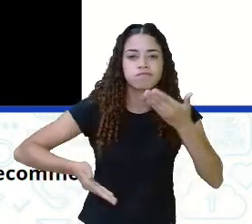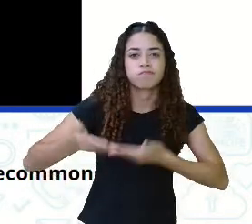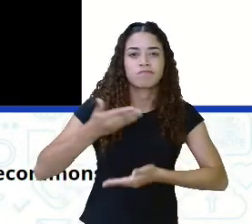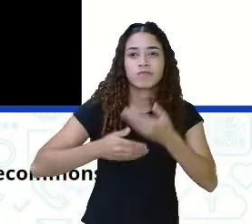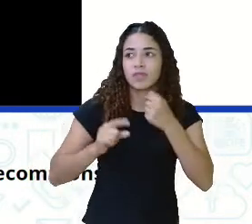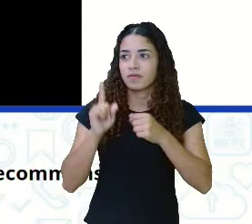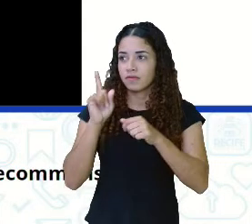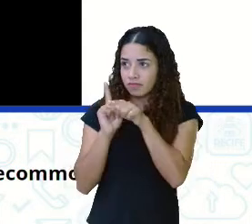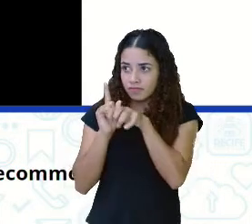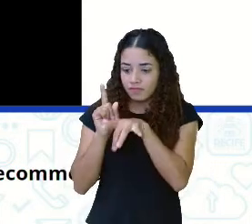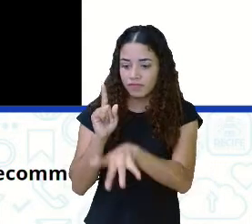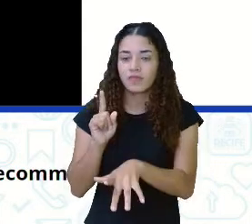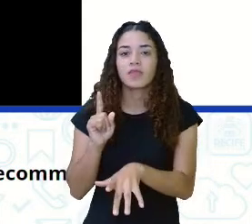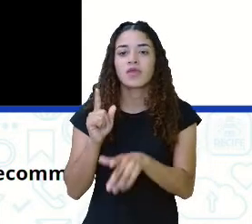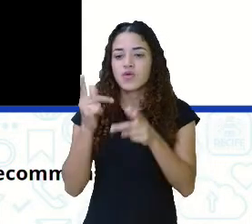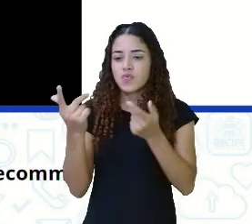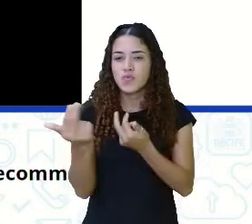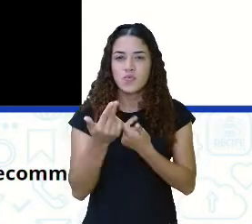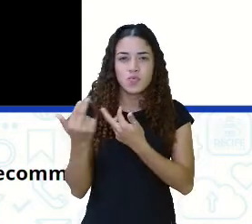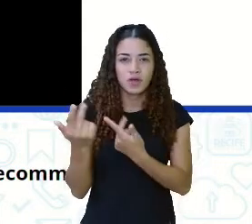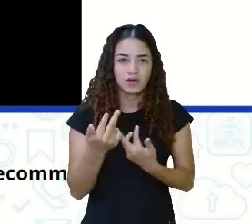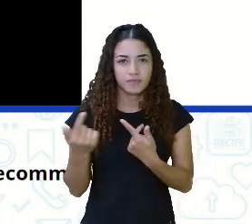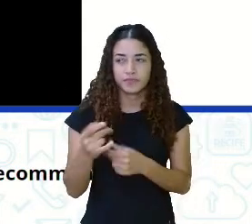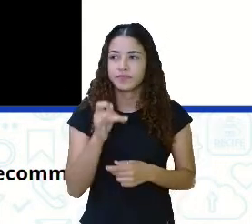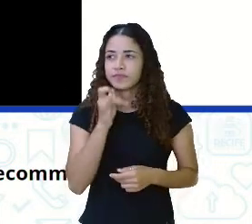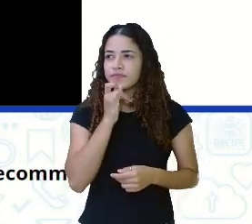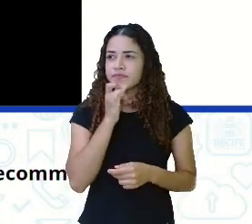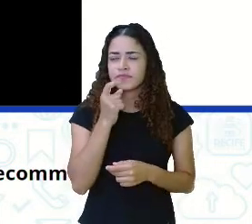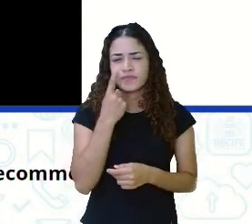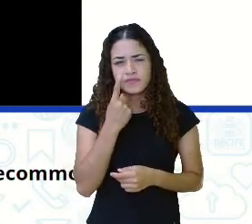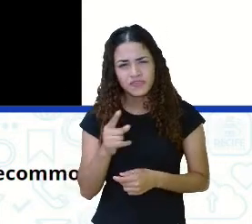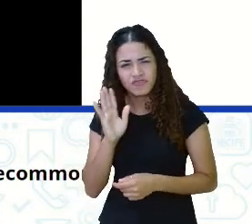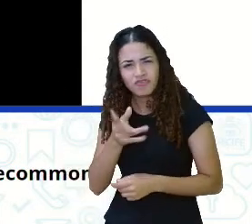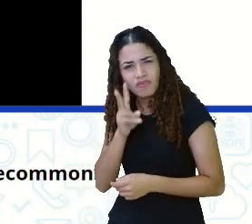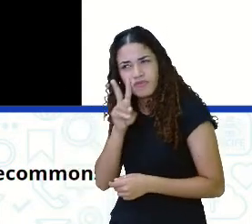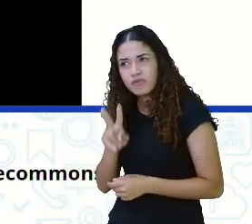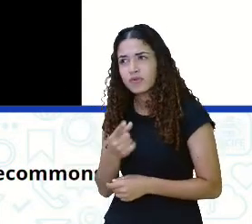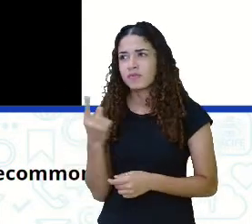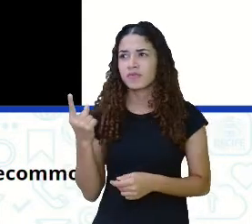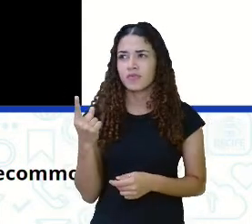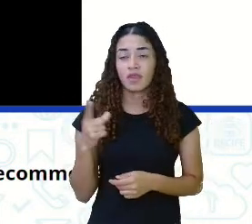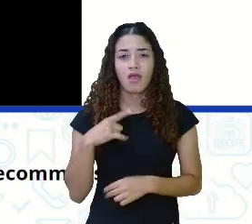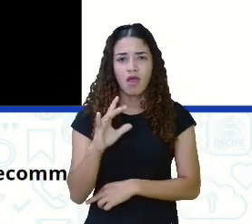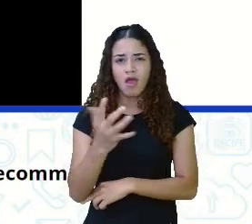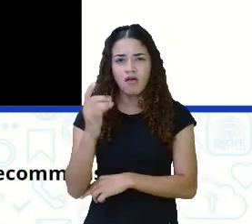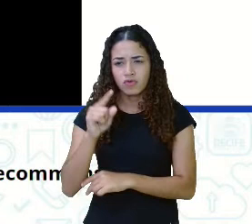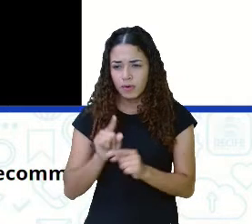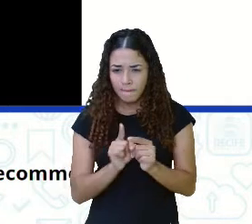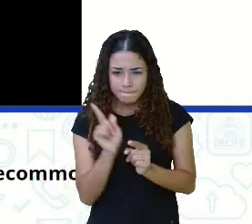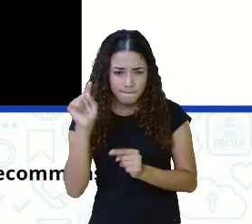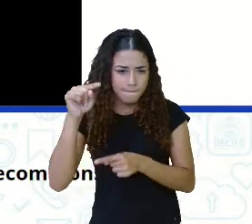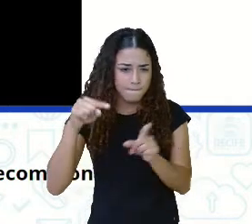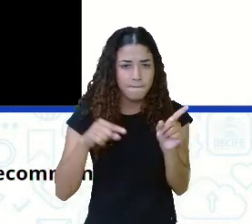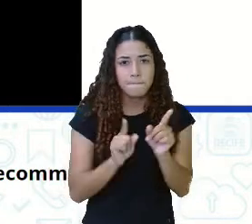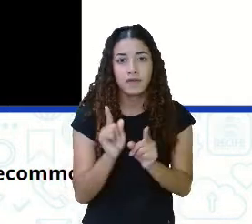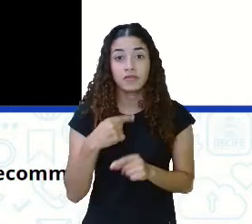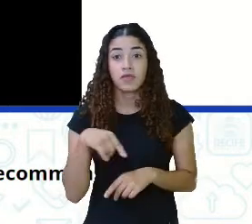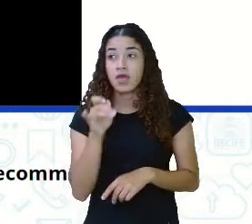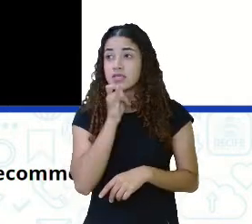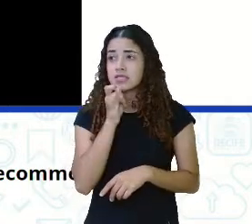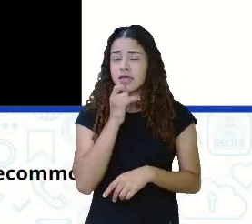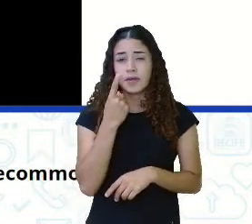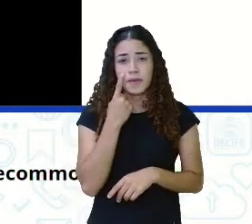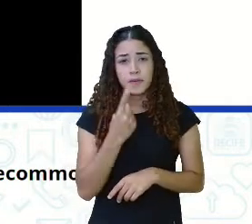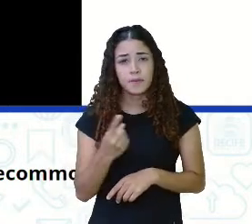comum. Provavelmente você já viu algo como isso aqui, que são essas árvores evolucionárias. Esse exemplo aqui dessa árvore